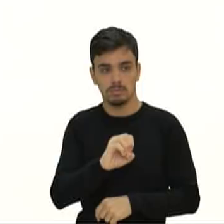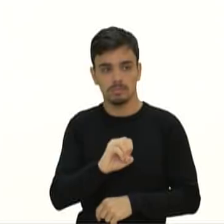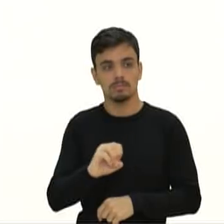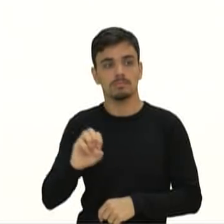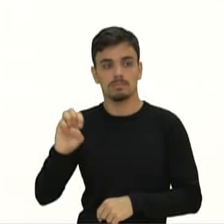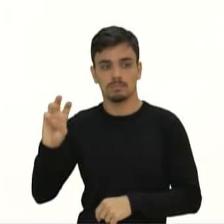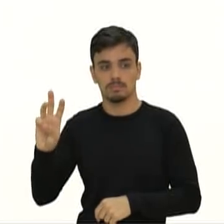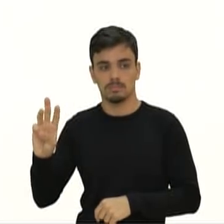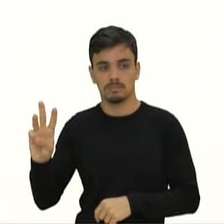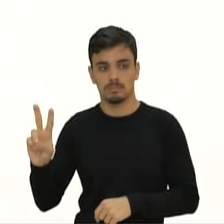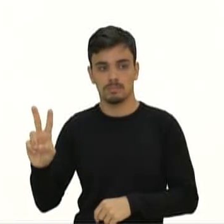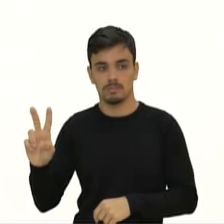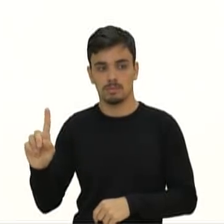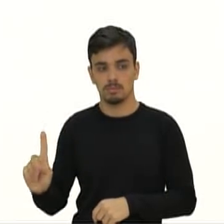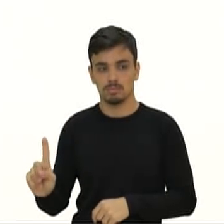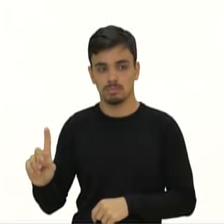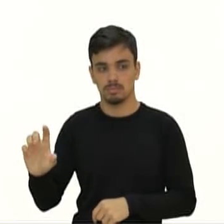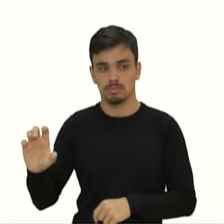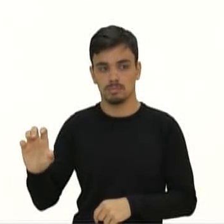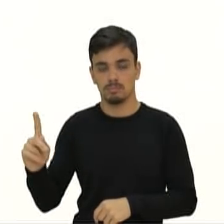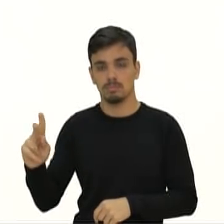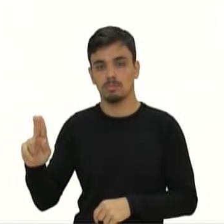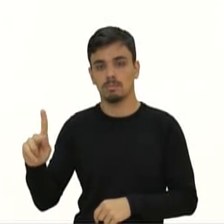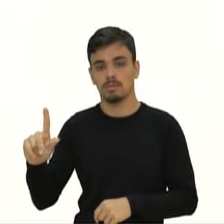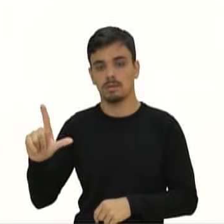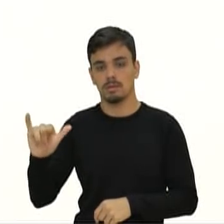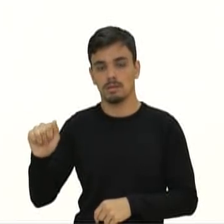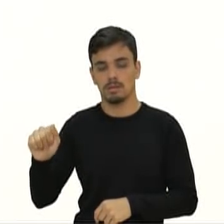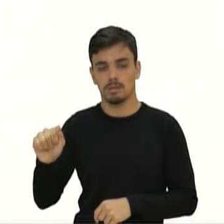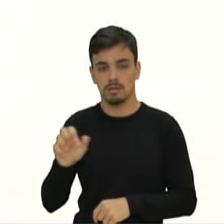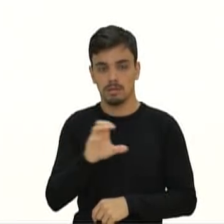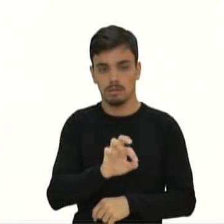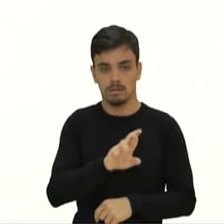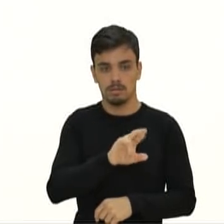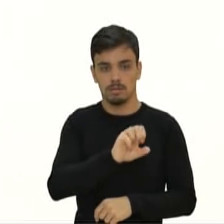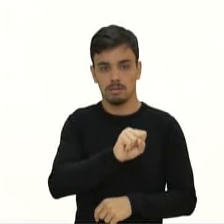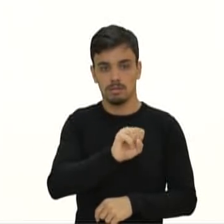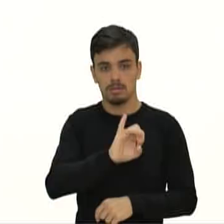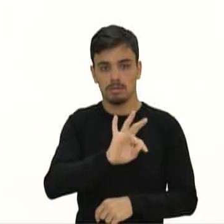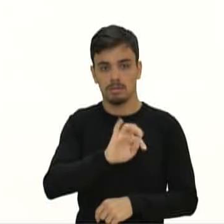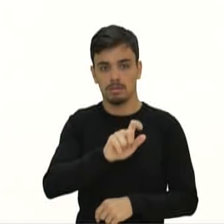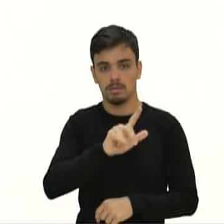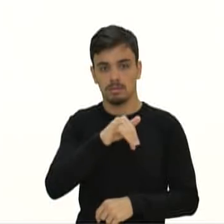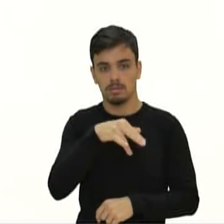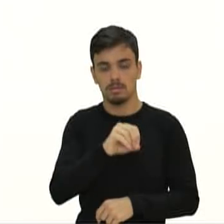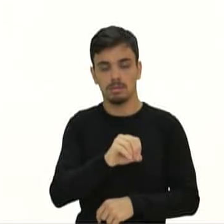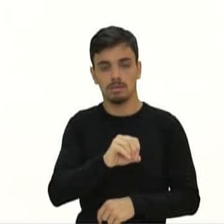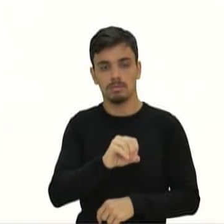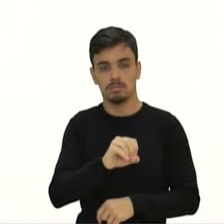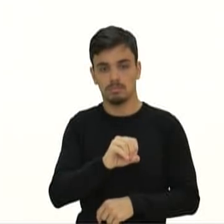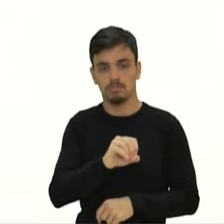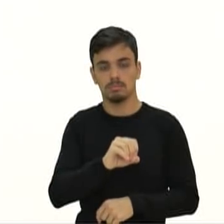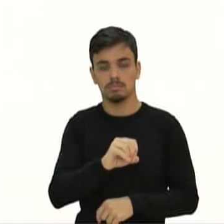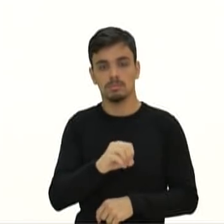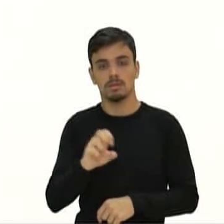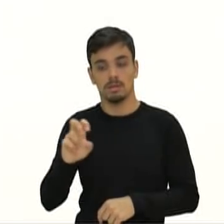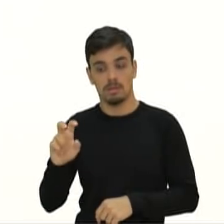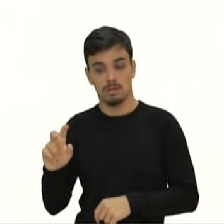o 2, o cristalino. Letra D, 1 é o cristalino e o 2 é a